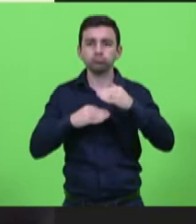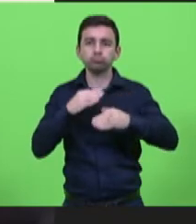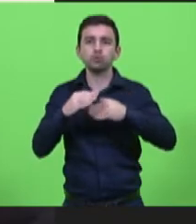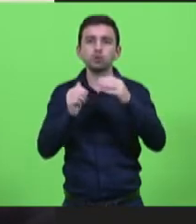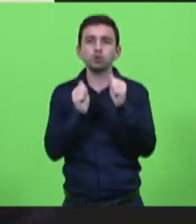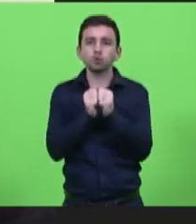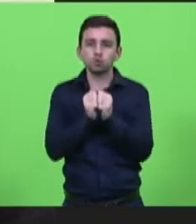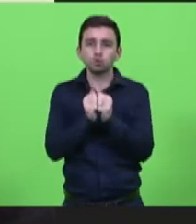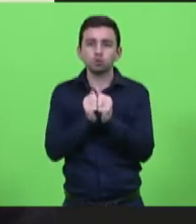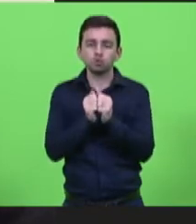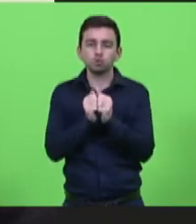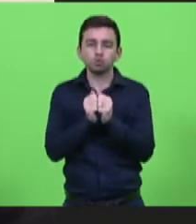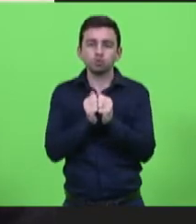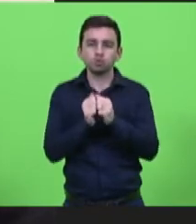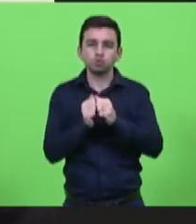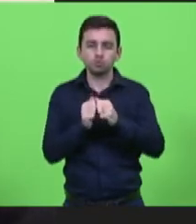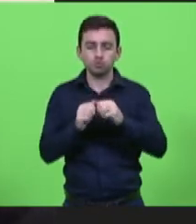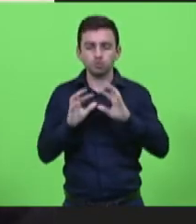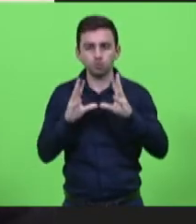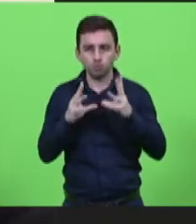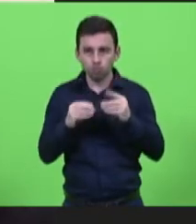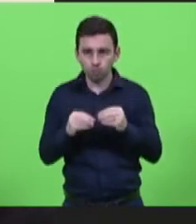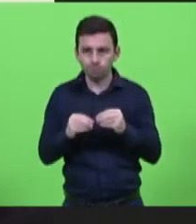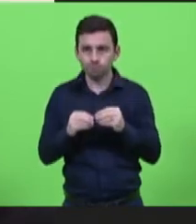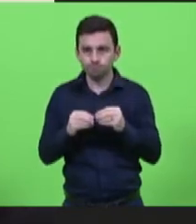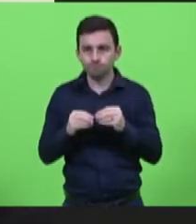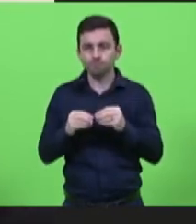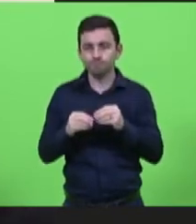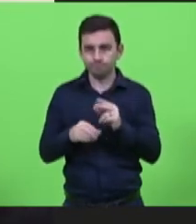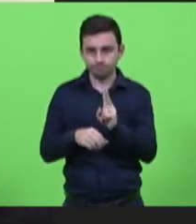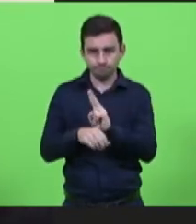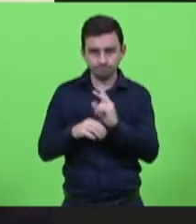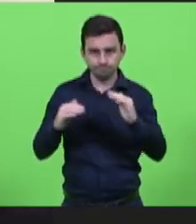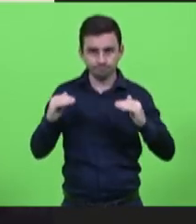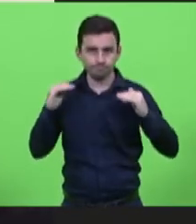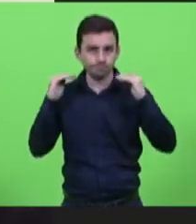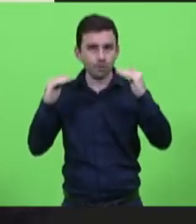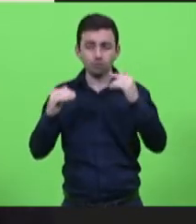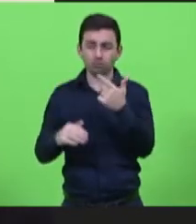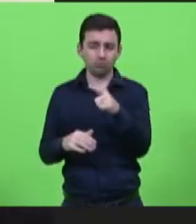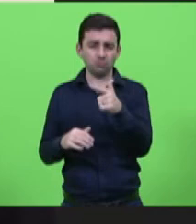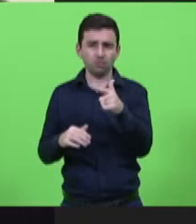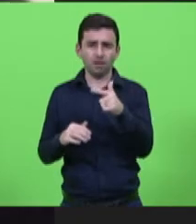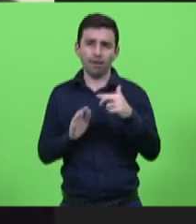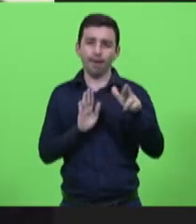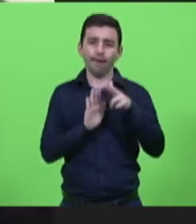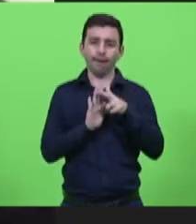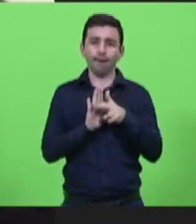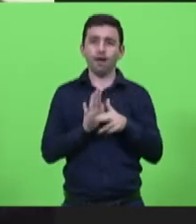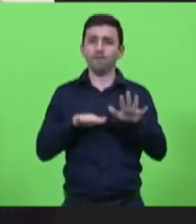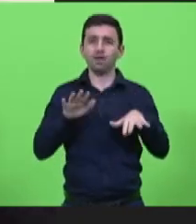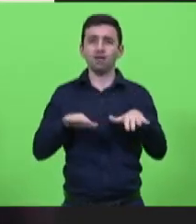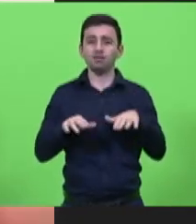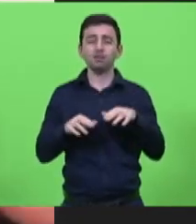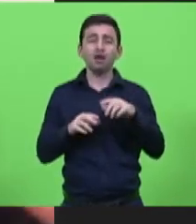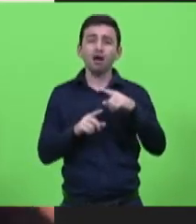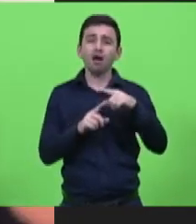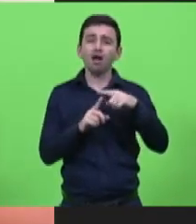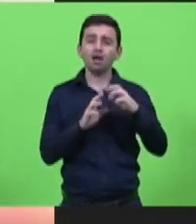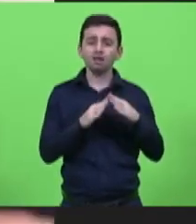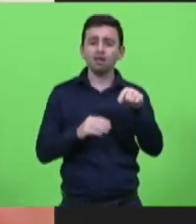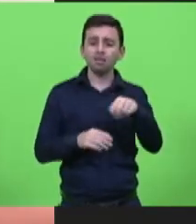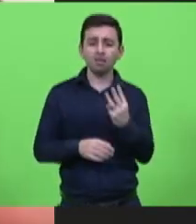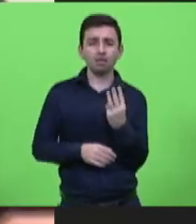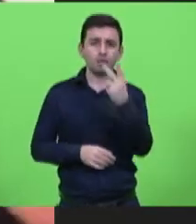autoridades, e hoje não existe sequer um protocolo, como citou o deputado Bruno, às vezes numa igreja tem três pessoas somente